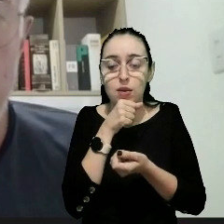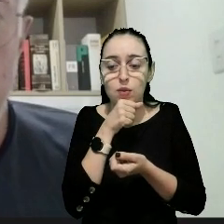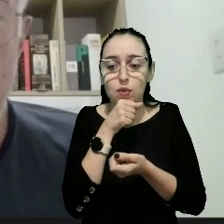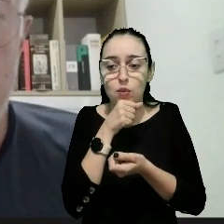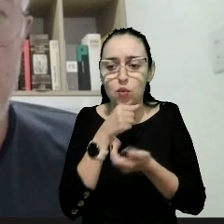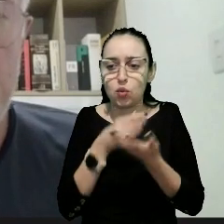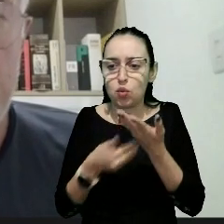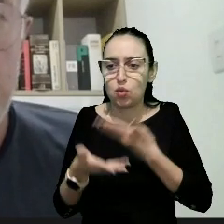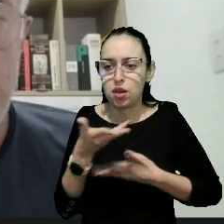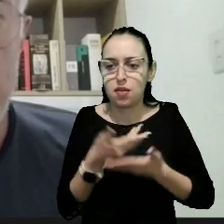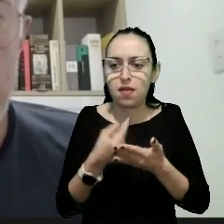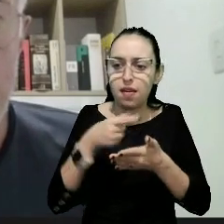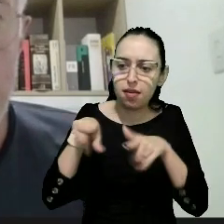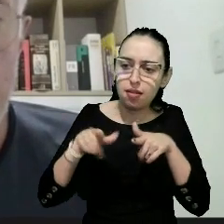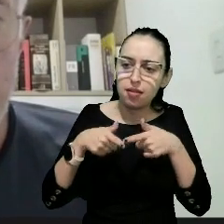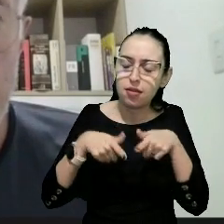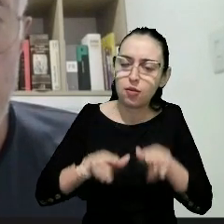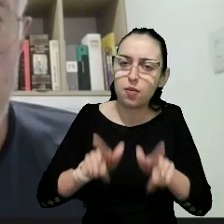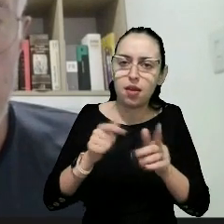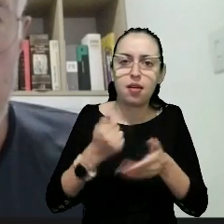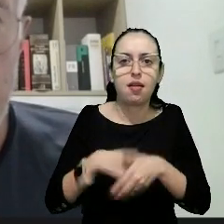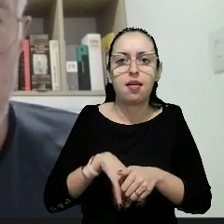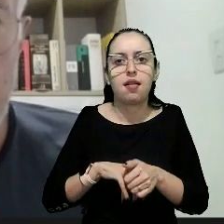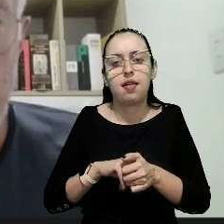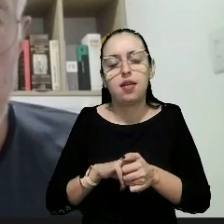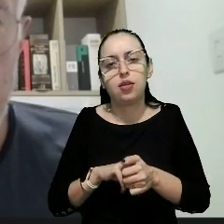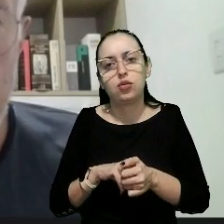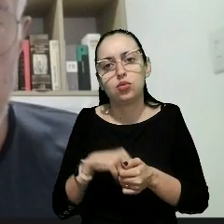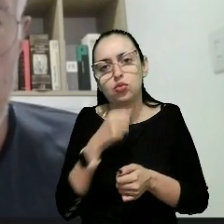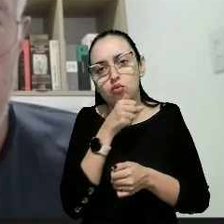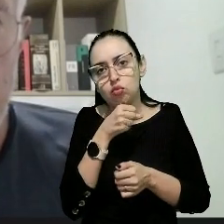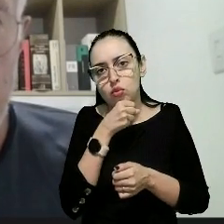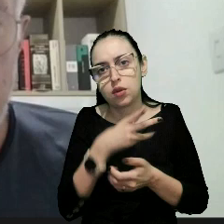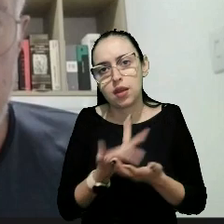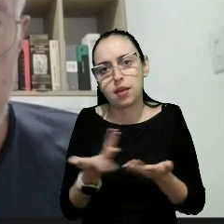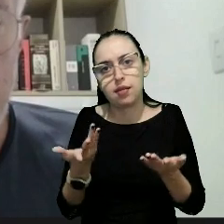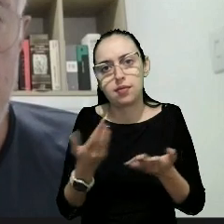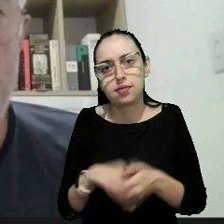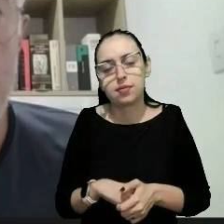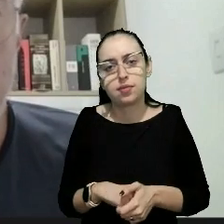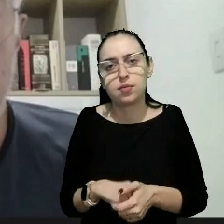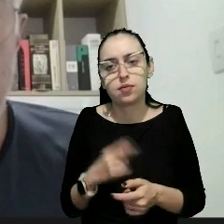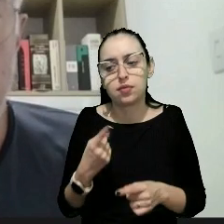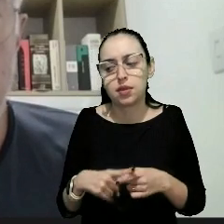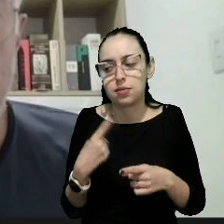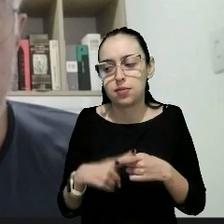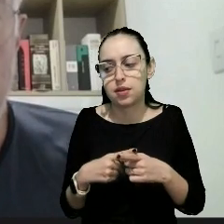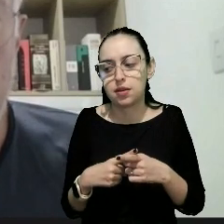mais velhos, pessoas querendo controlar a ida ao supermercado dos mais velhos,